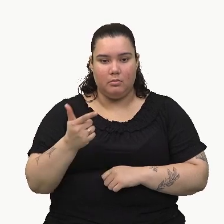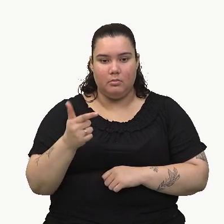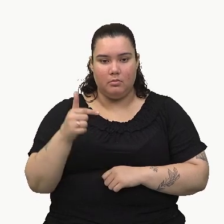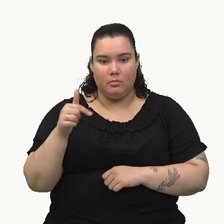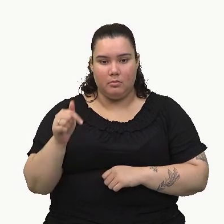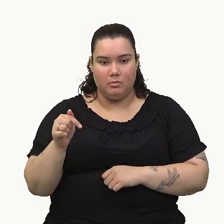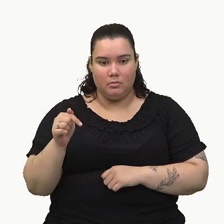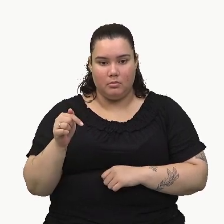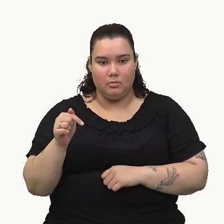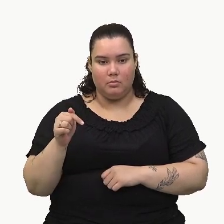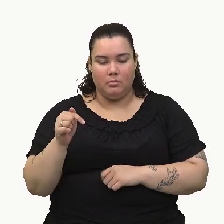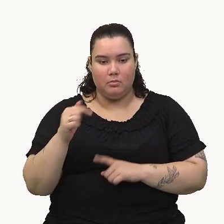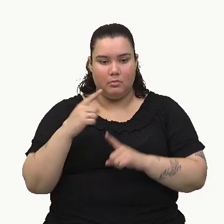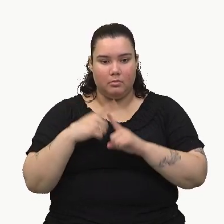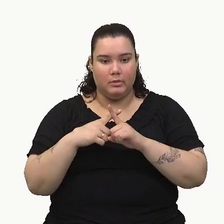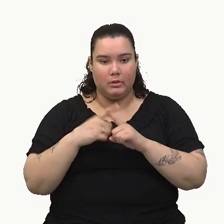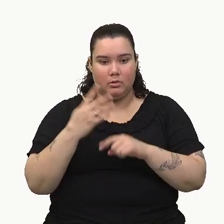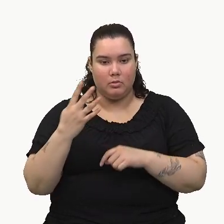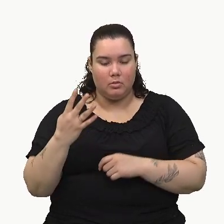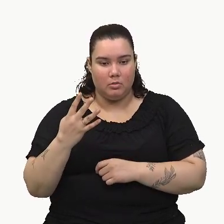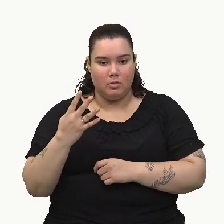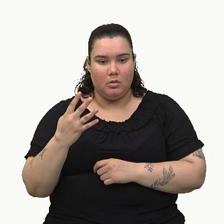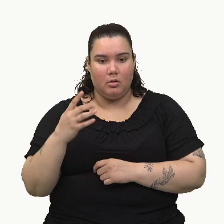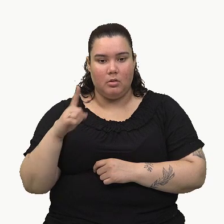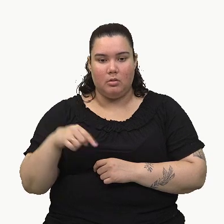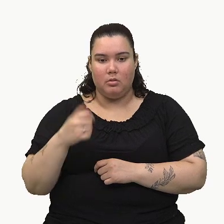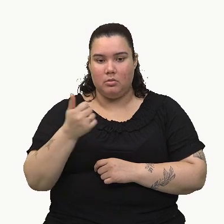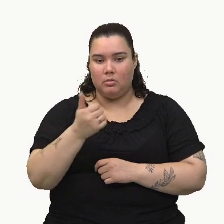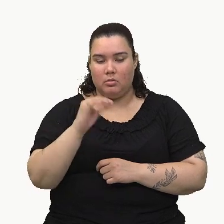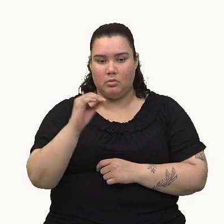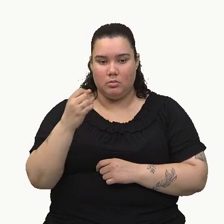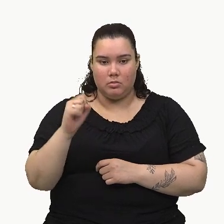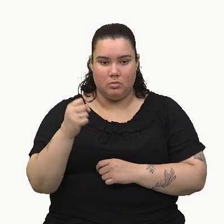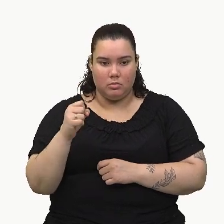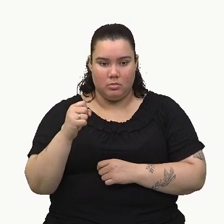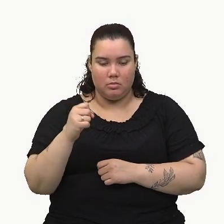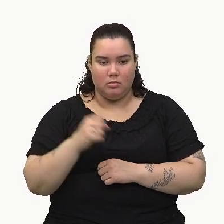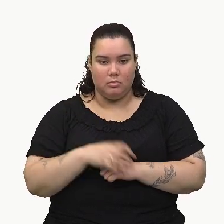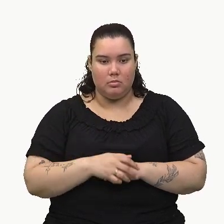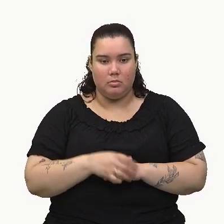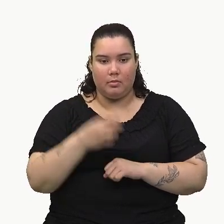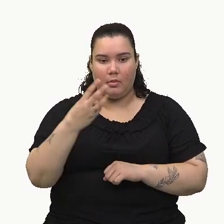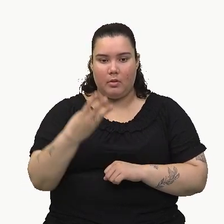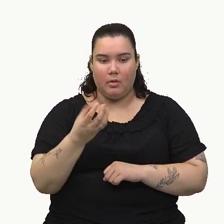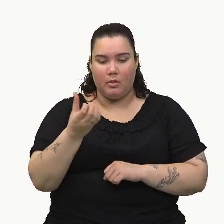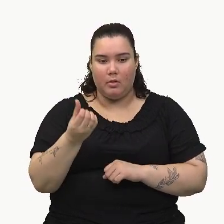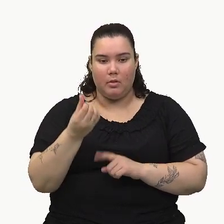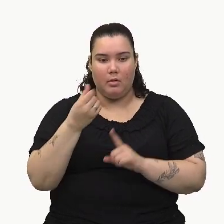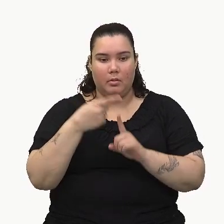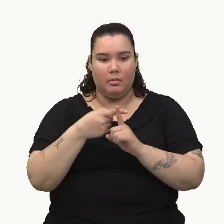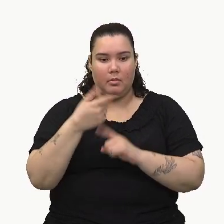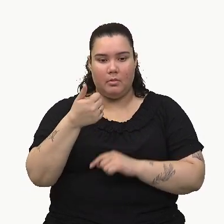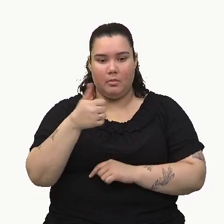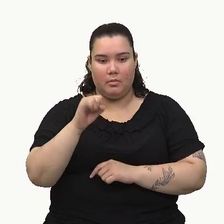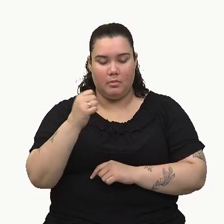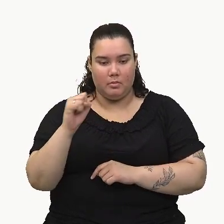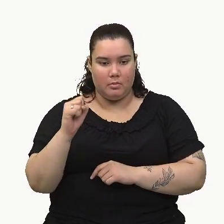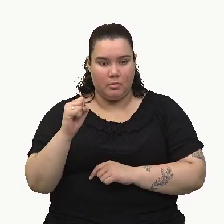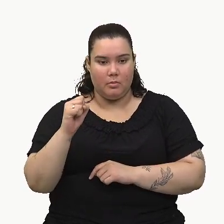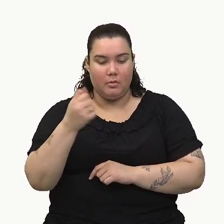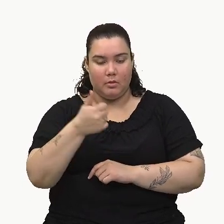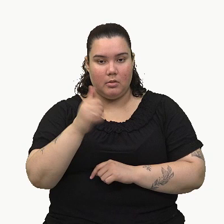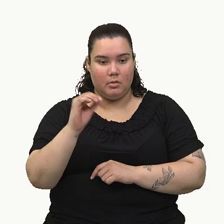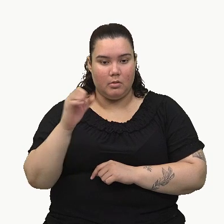27 vezes 4 é igual a 108. 36 mais 108, o resultado é